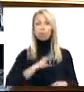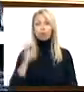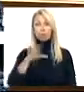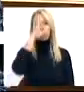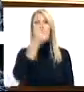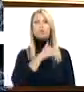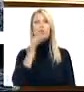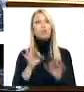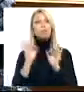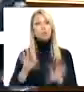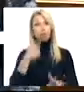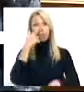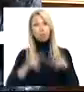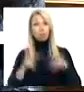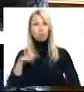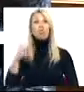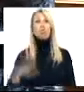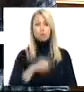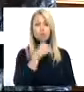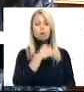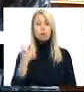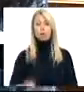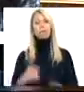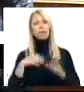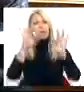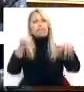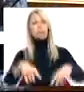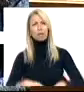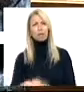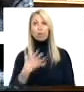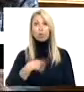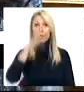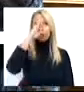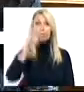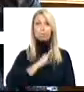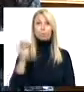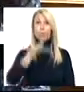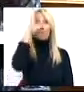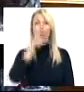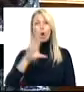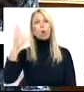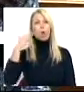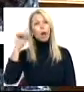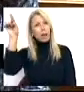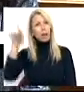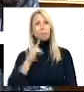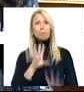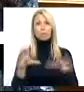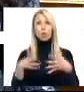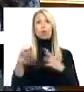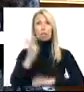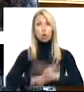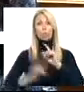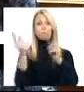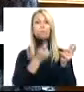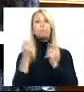aquilo que os portugueses sofrem. E mesmo para terminar, eu gostava de saber, Sr. Primeiro-Ministro, se quando lá no Conselho Europeu